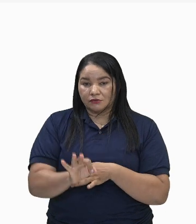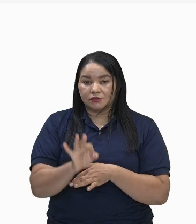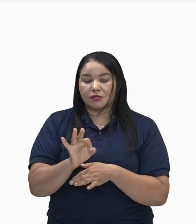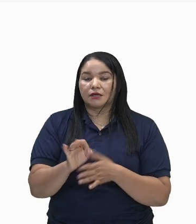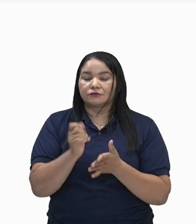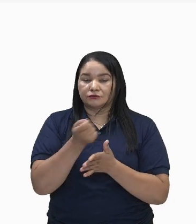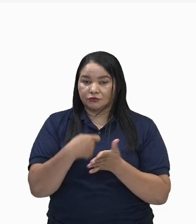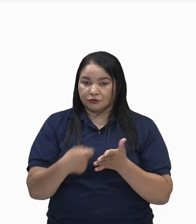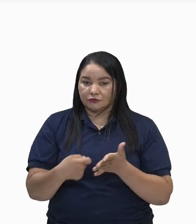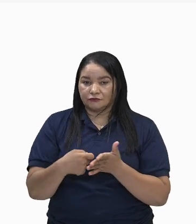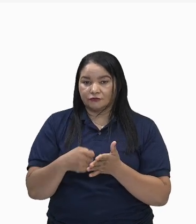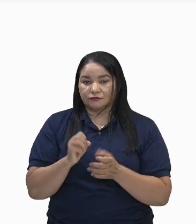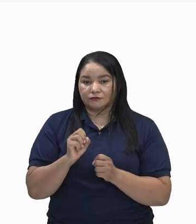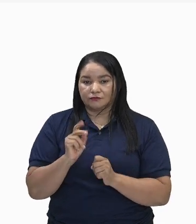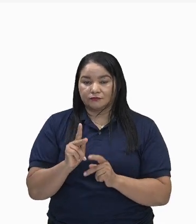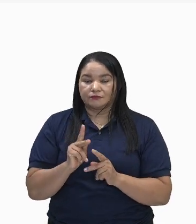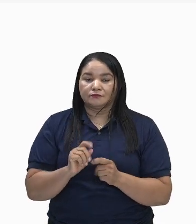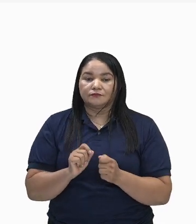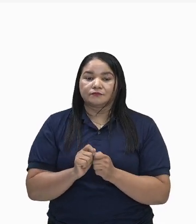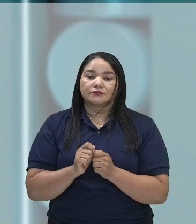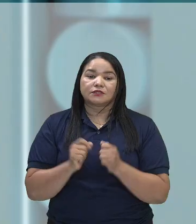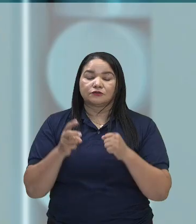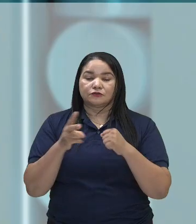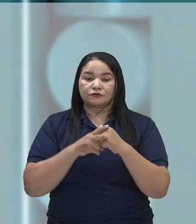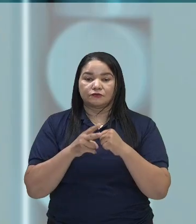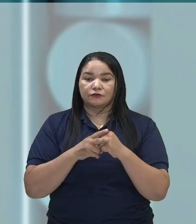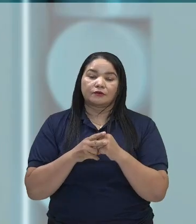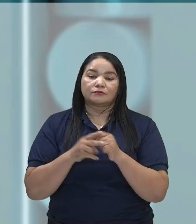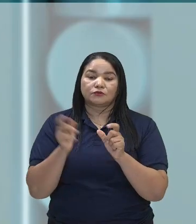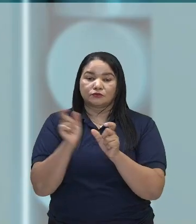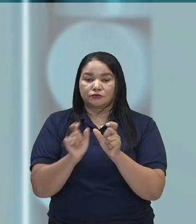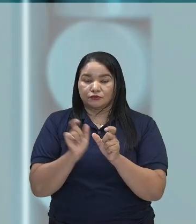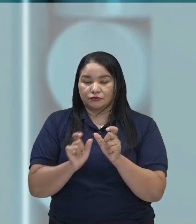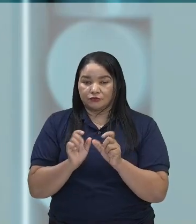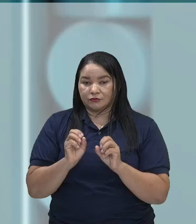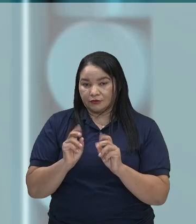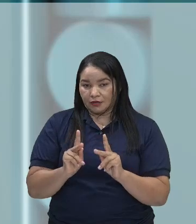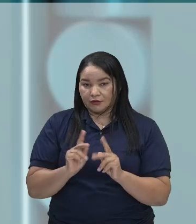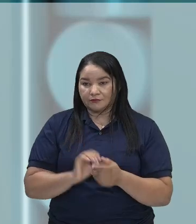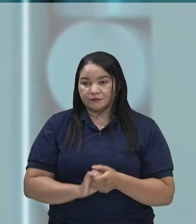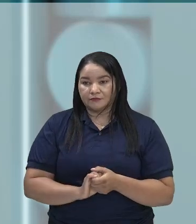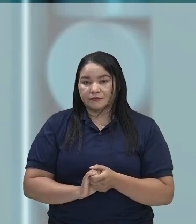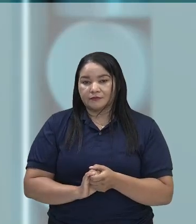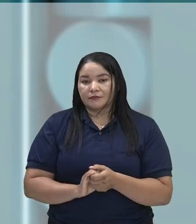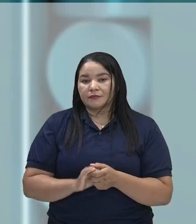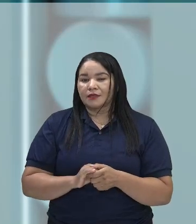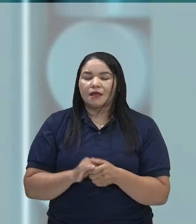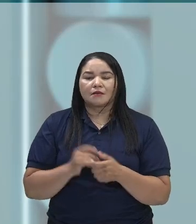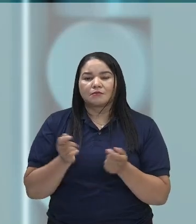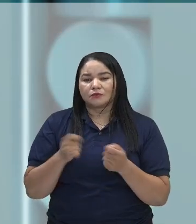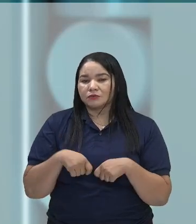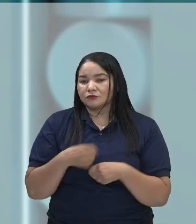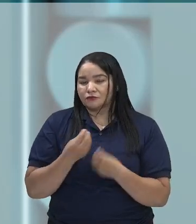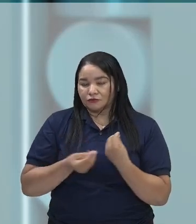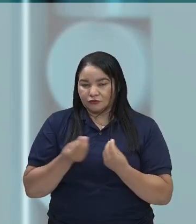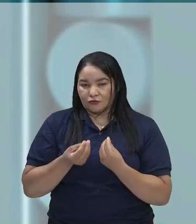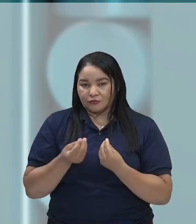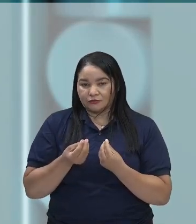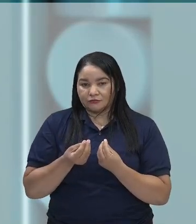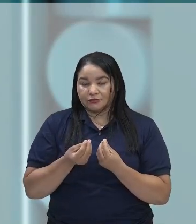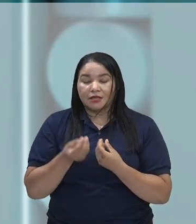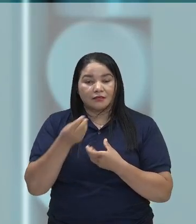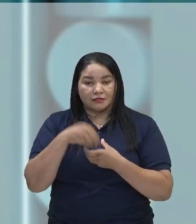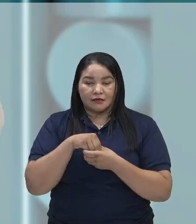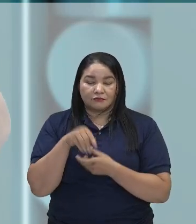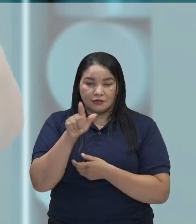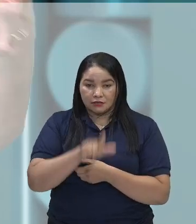de se colocar, de se flexionar esse verbo, ok? Então, como que isso é possível? Dentro da